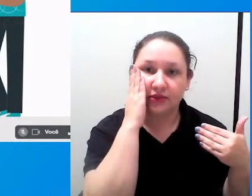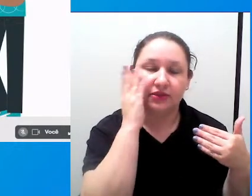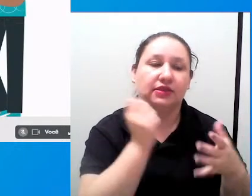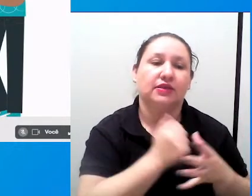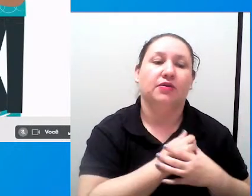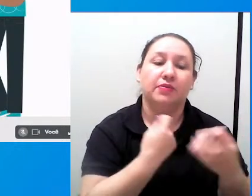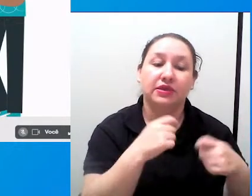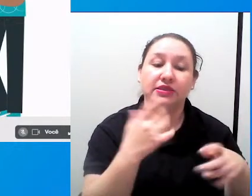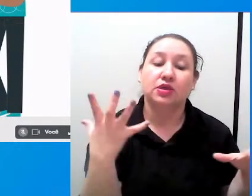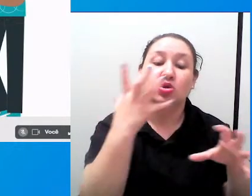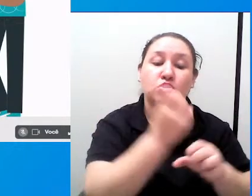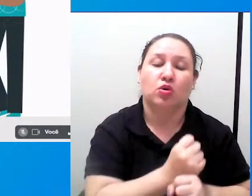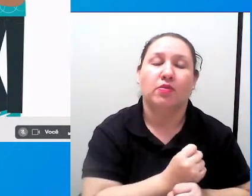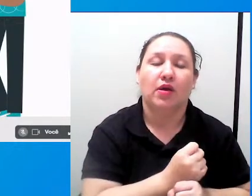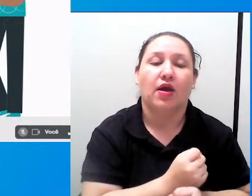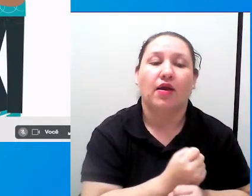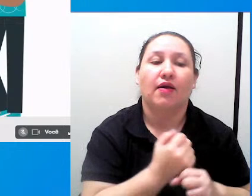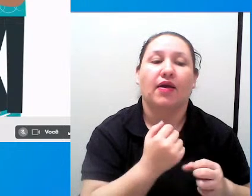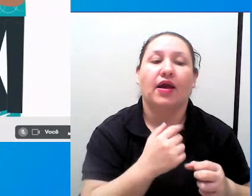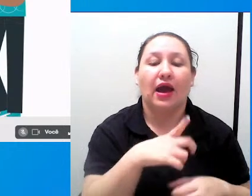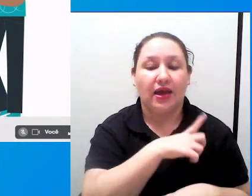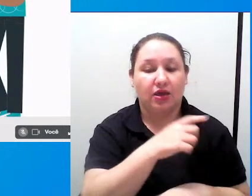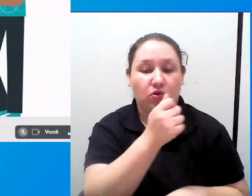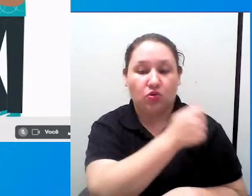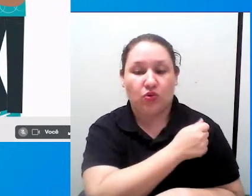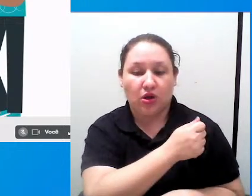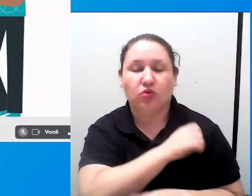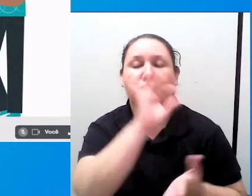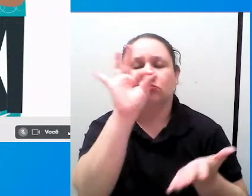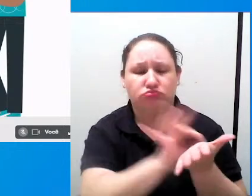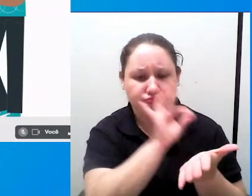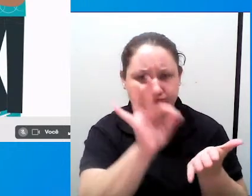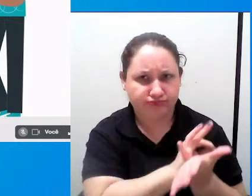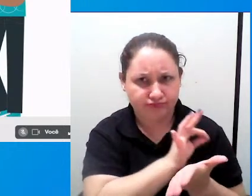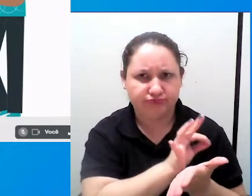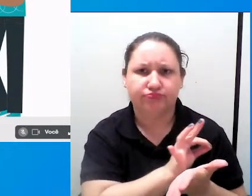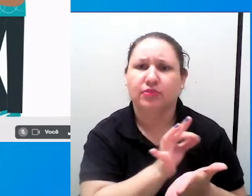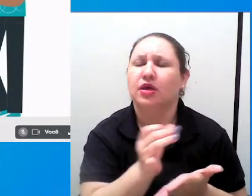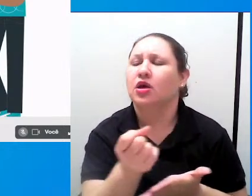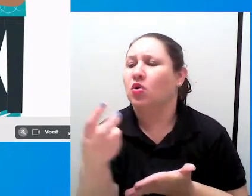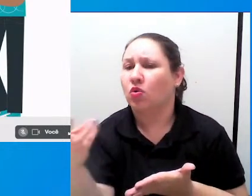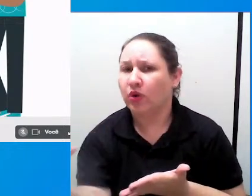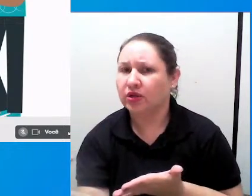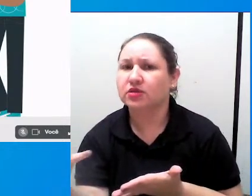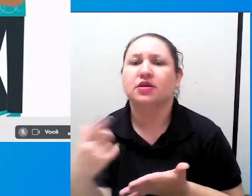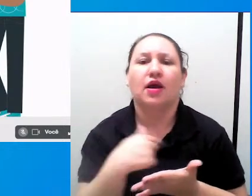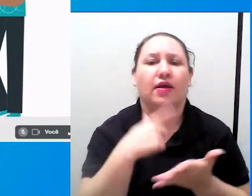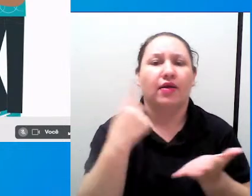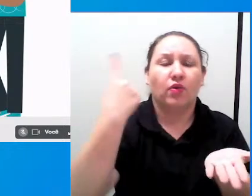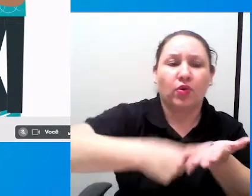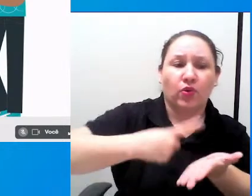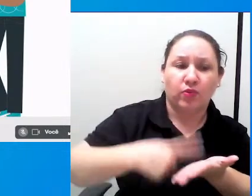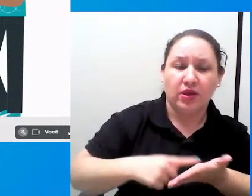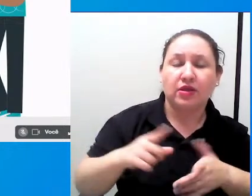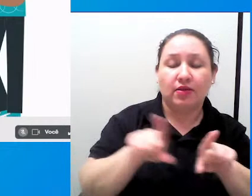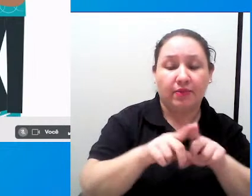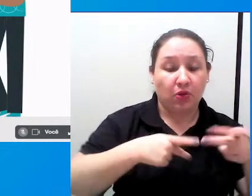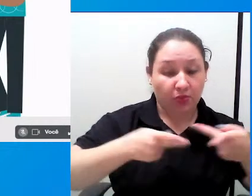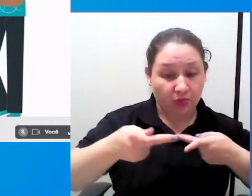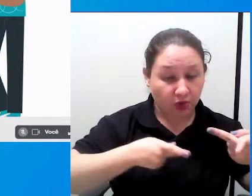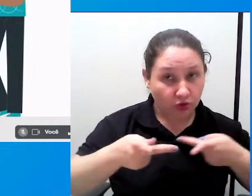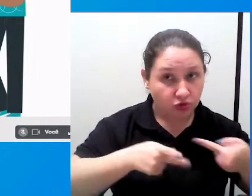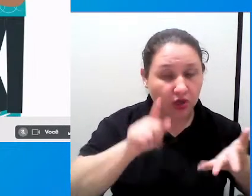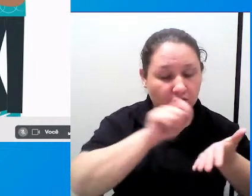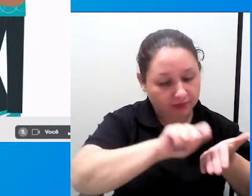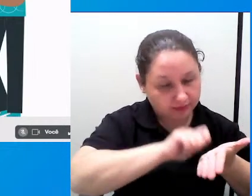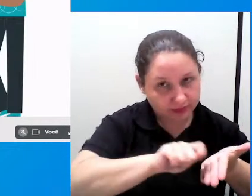horária. Os estudantes matriculam no meu diário e eu tenho que submeter para a extensão também um projeto. E aí o